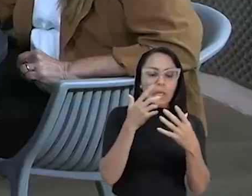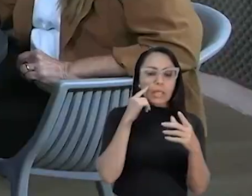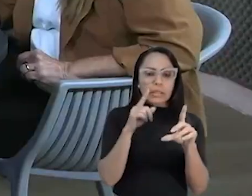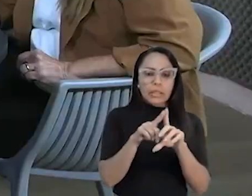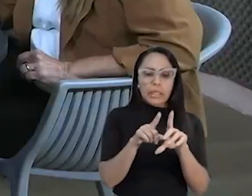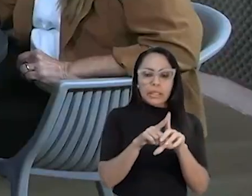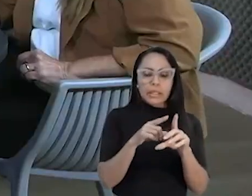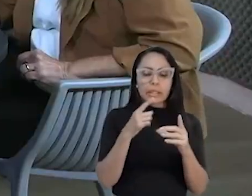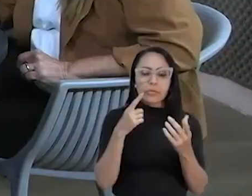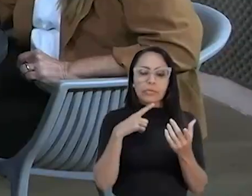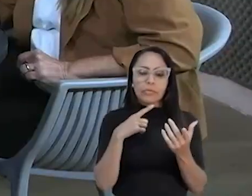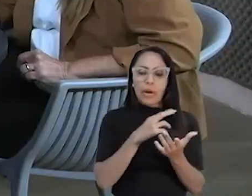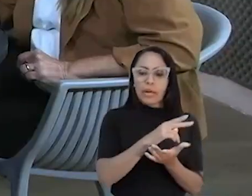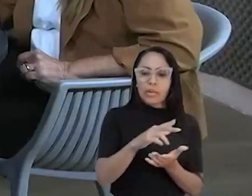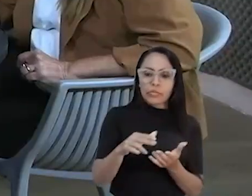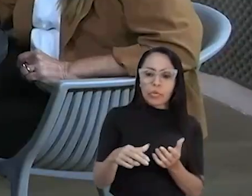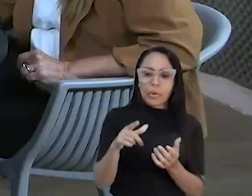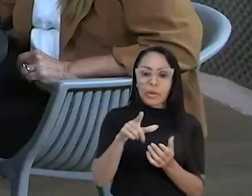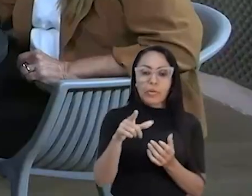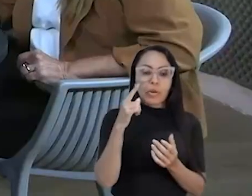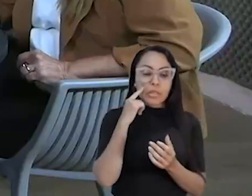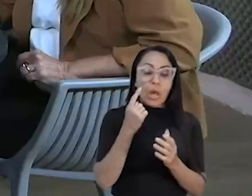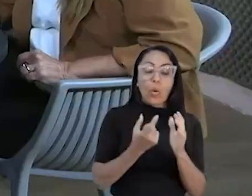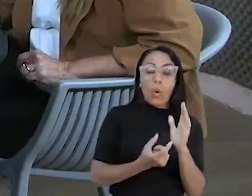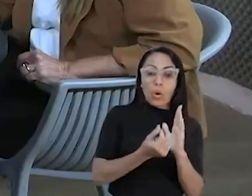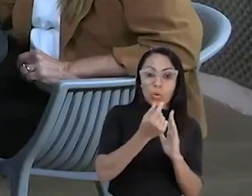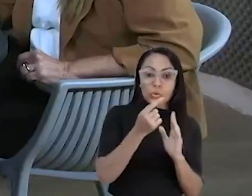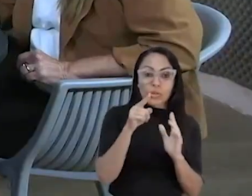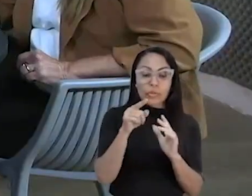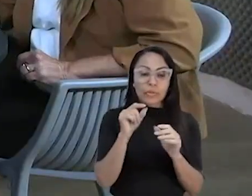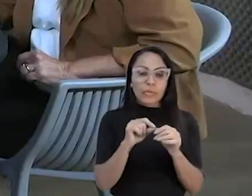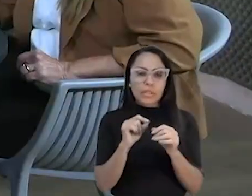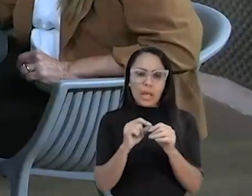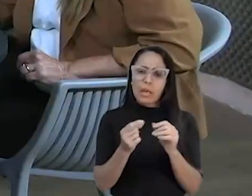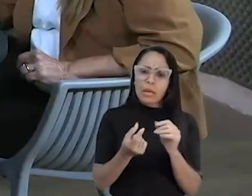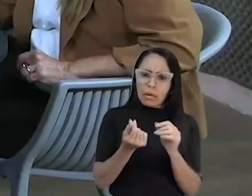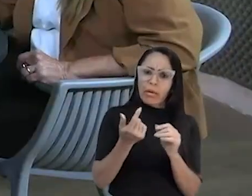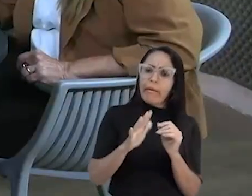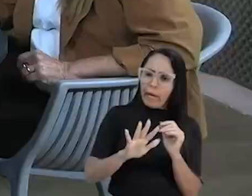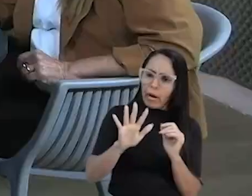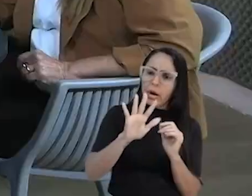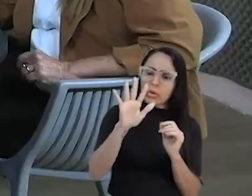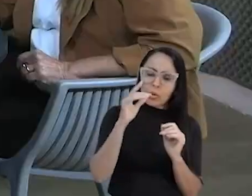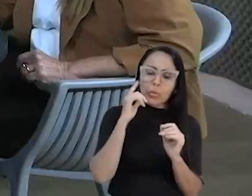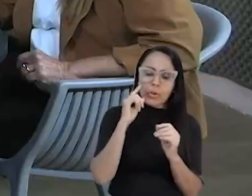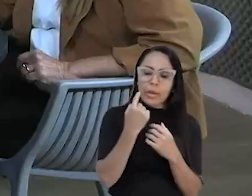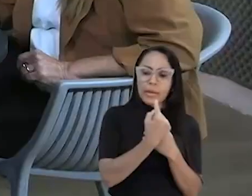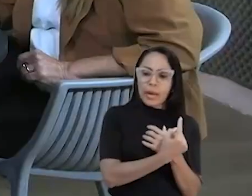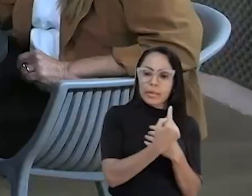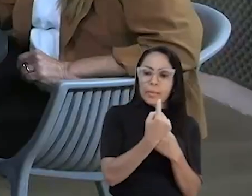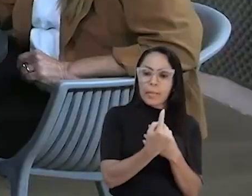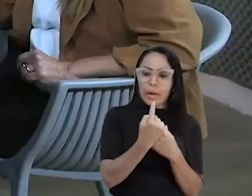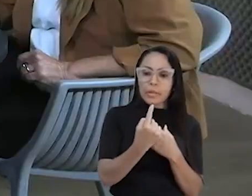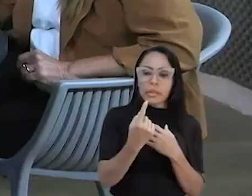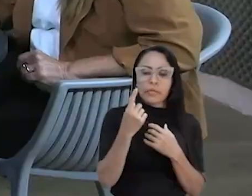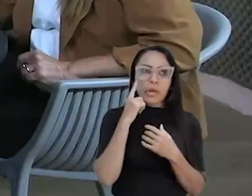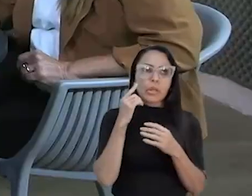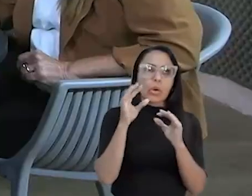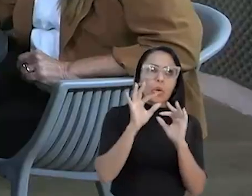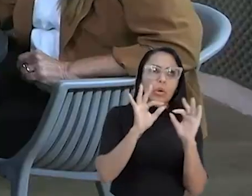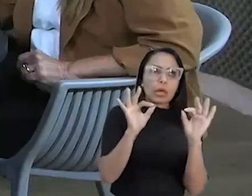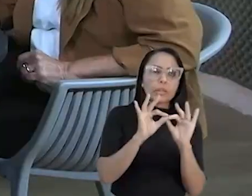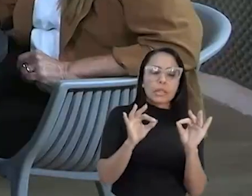você fazer isso. Ou seja, é um custo para quem vai produzir, é um custo caro, porque cada unidade, cada parte vai